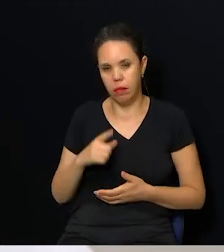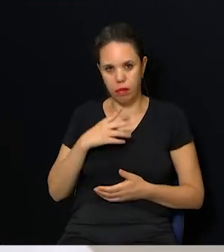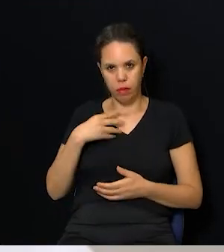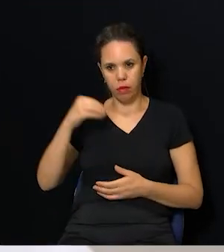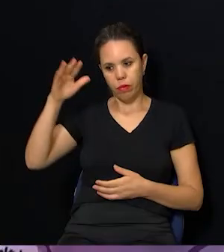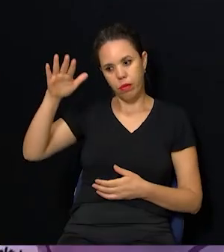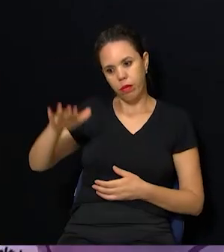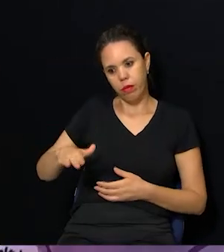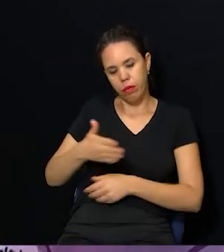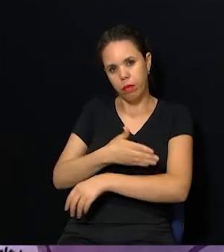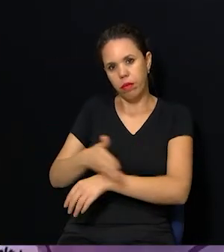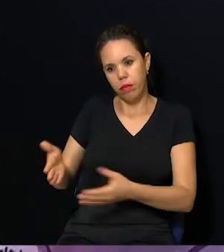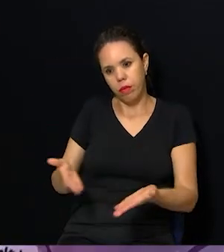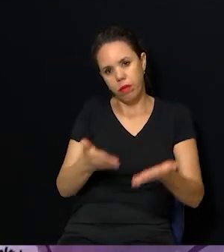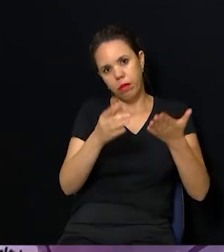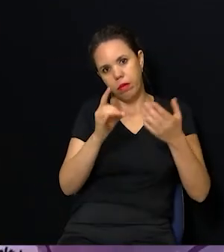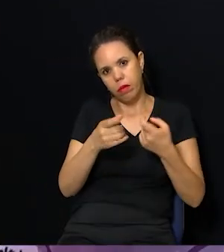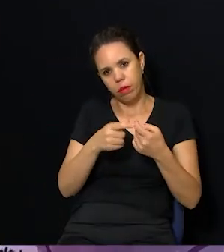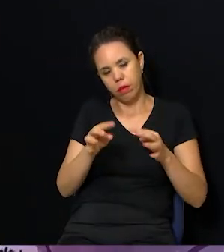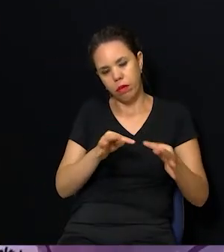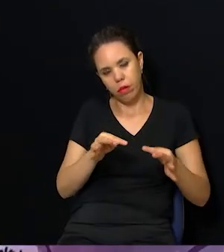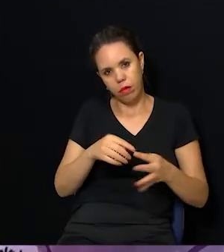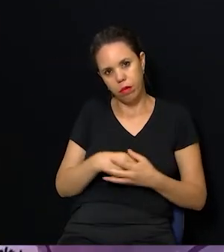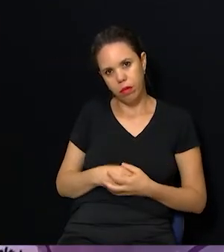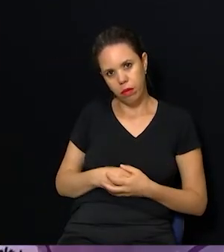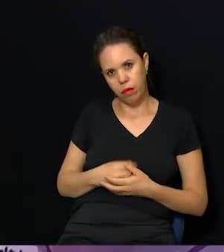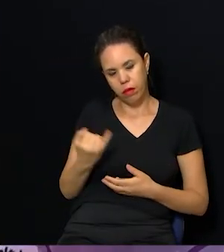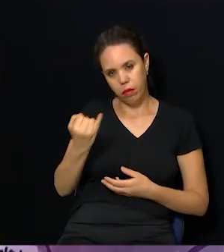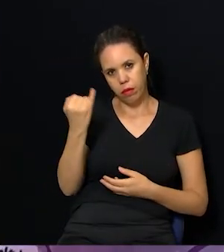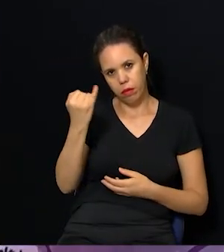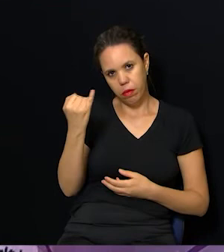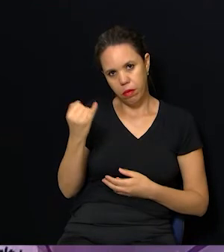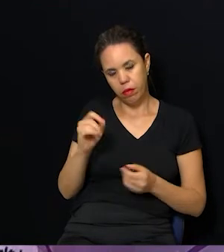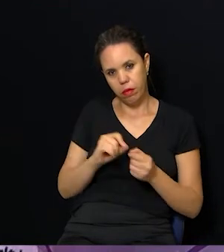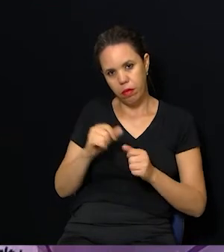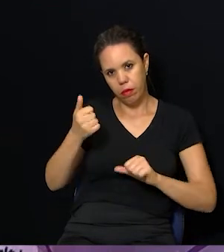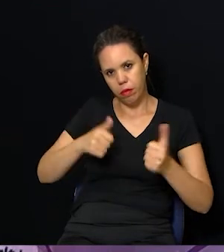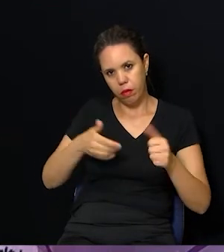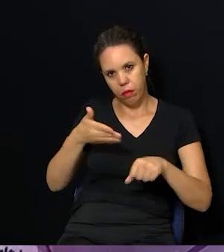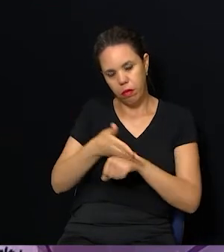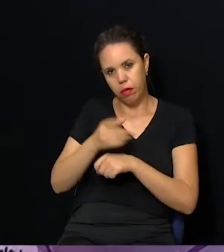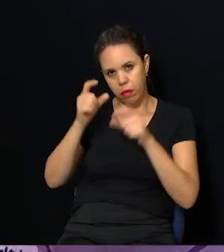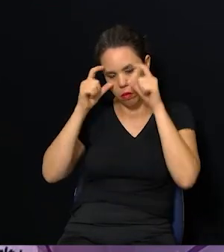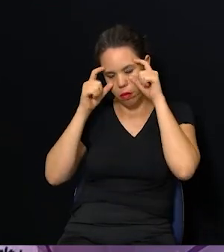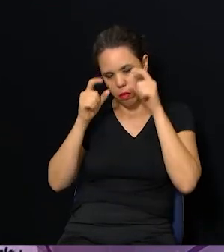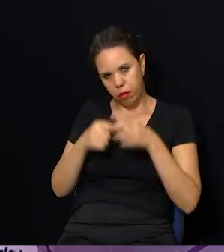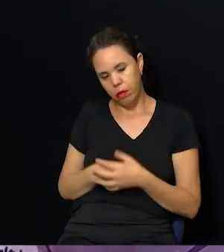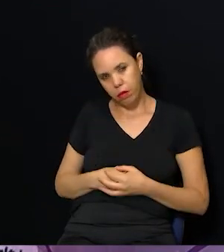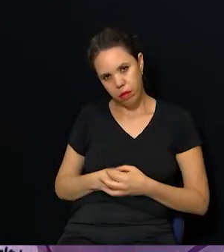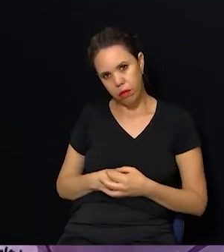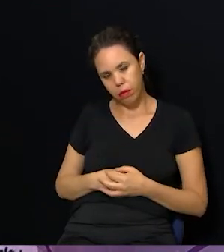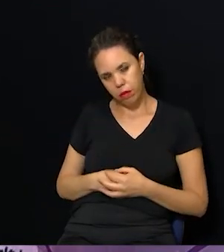filho pequeno, a gente costuma levar apenas no pediatra. É importante, então, fazer essa visita ao oftalmo